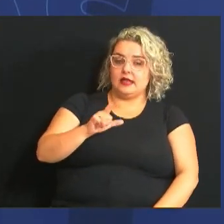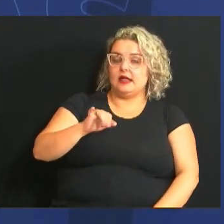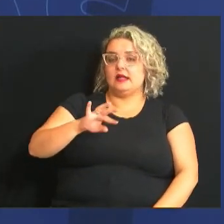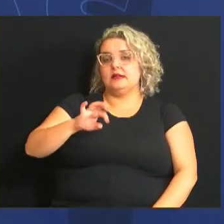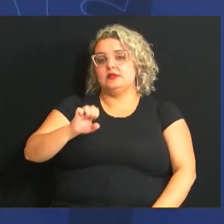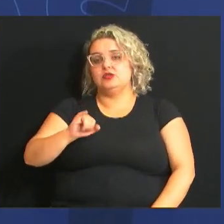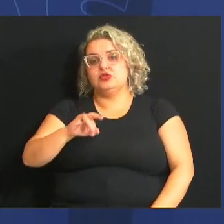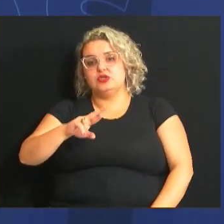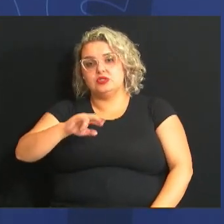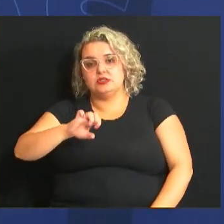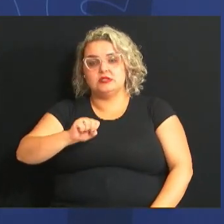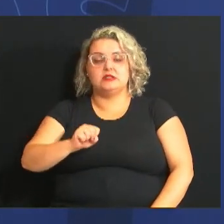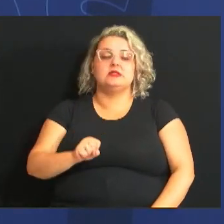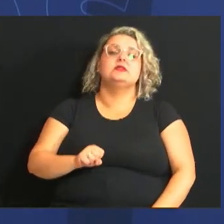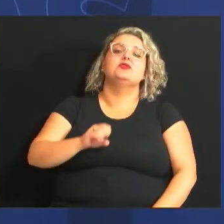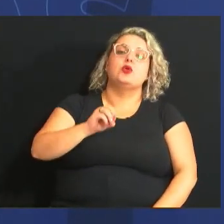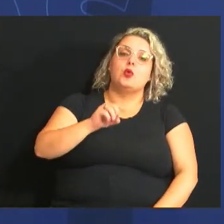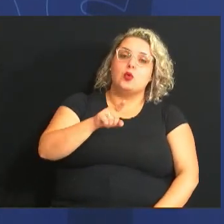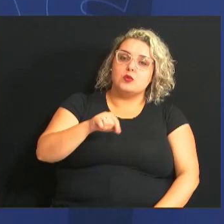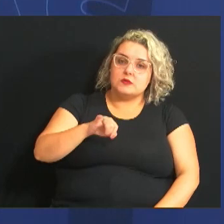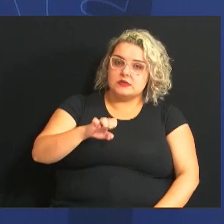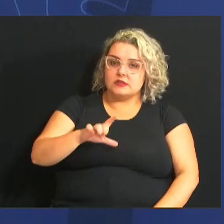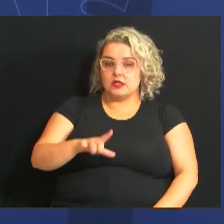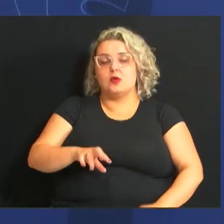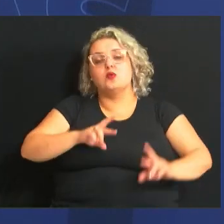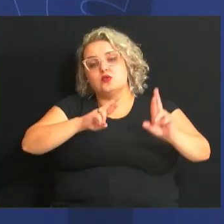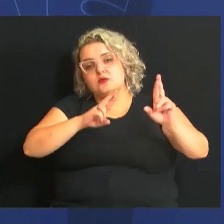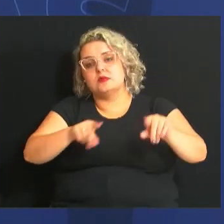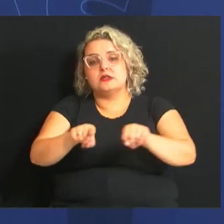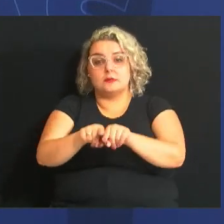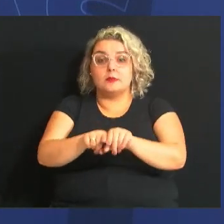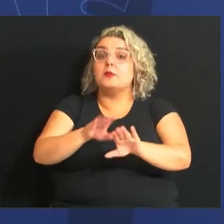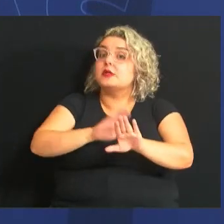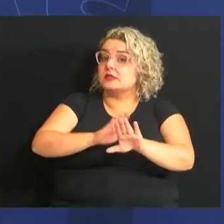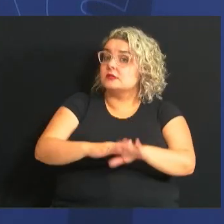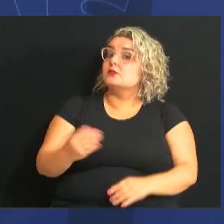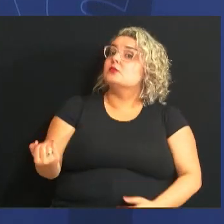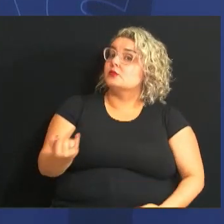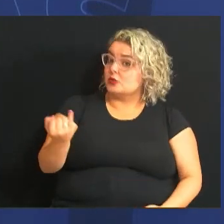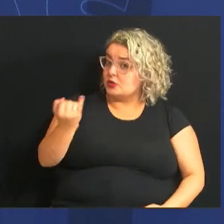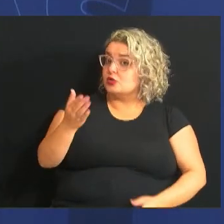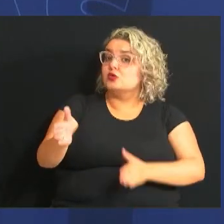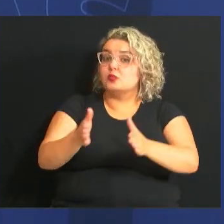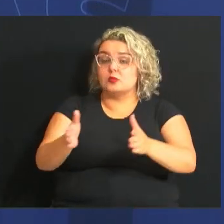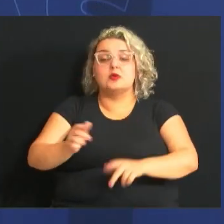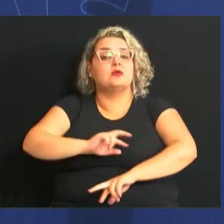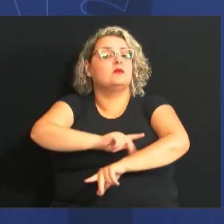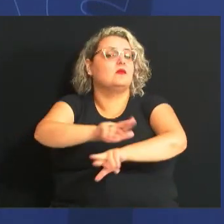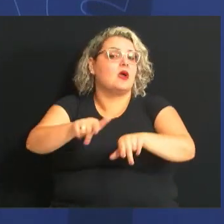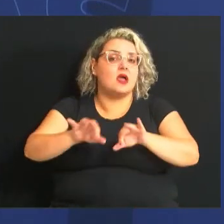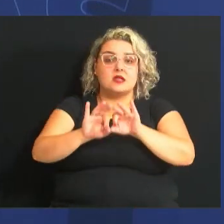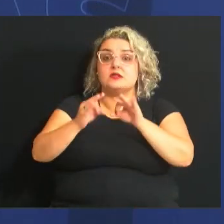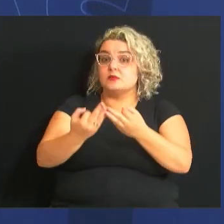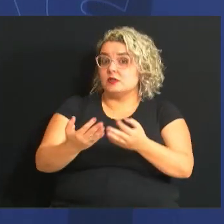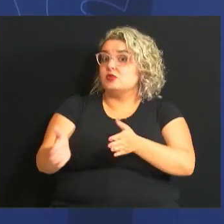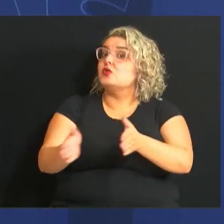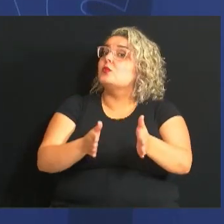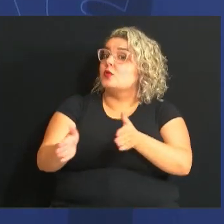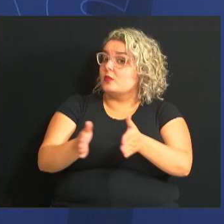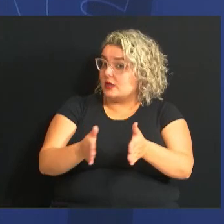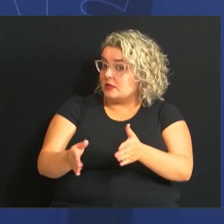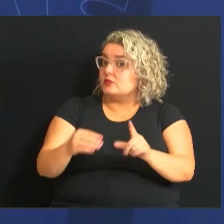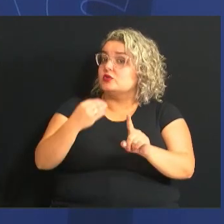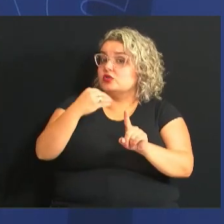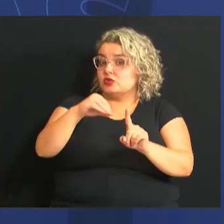e Ocupação Esperança. Uma ação importante, né? Em um momento em que muitas famílias estão em situação de